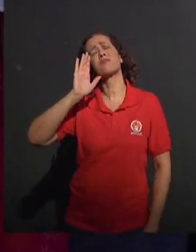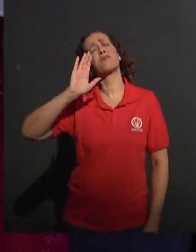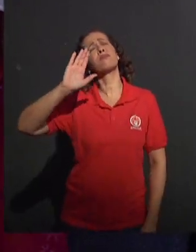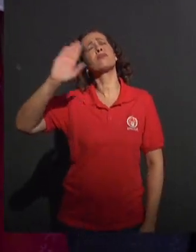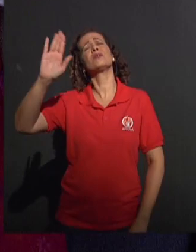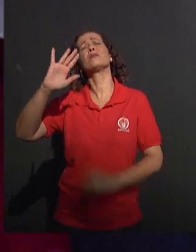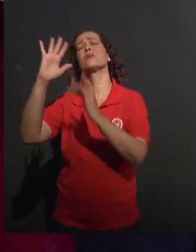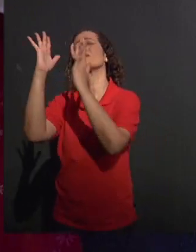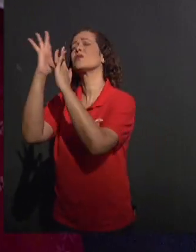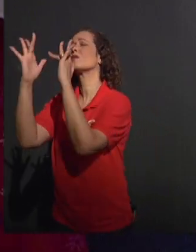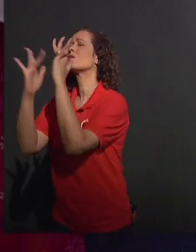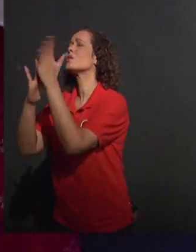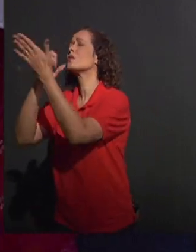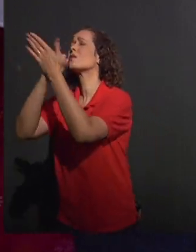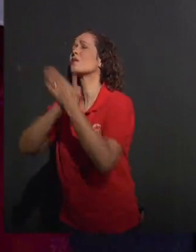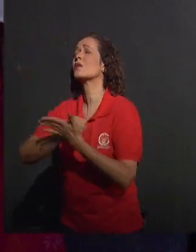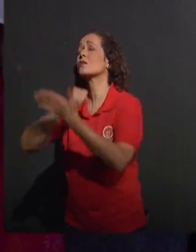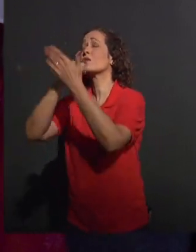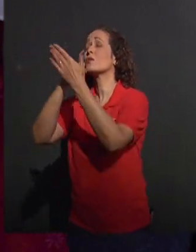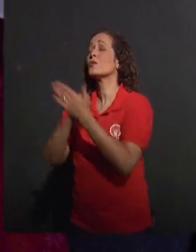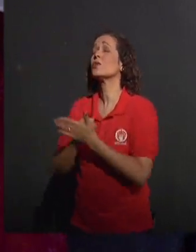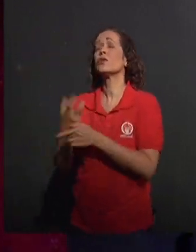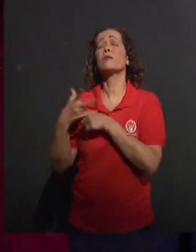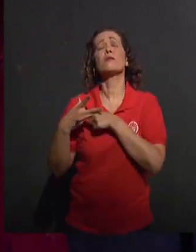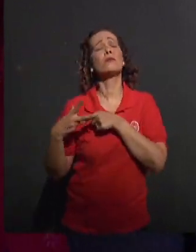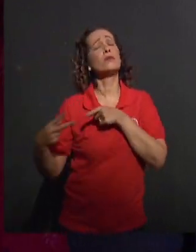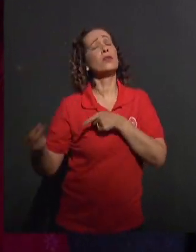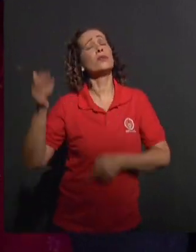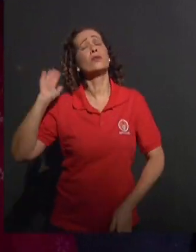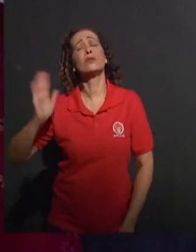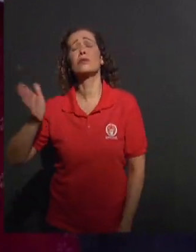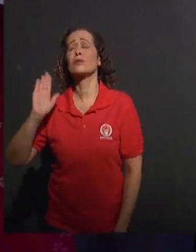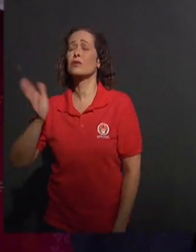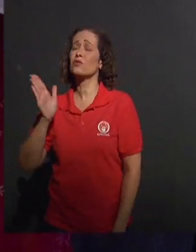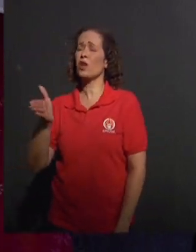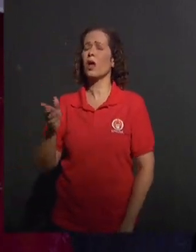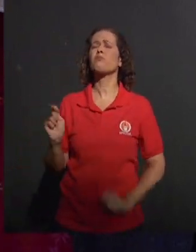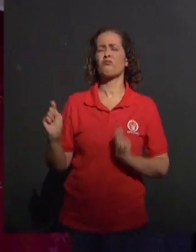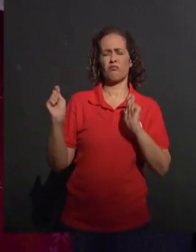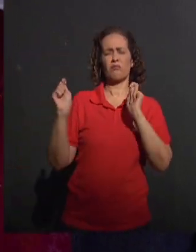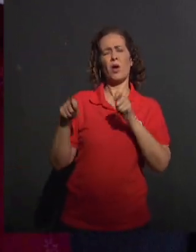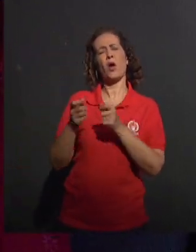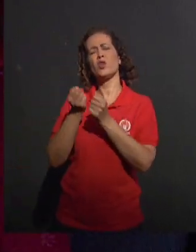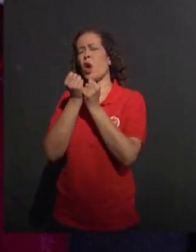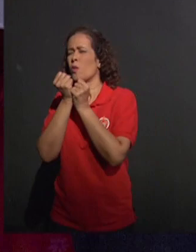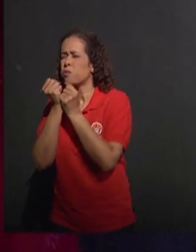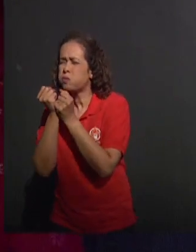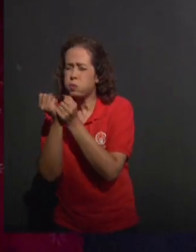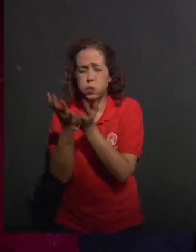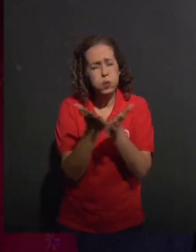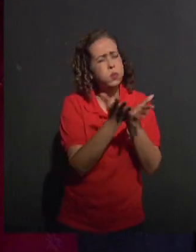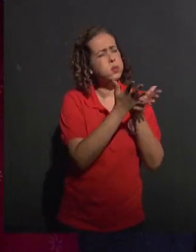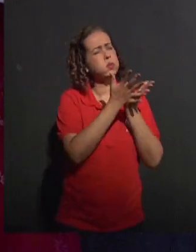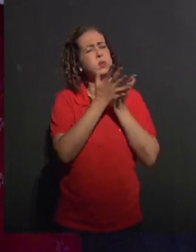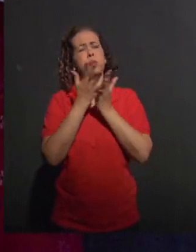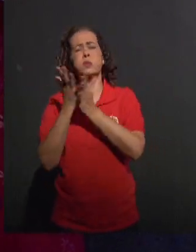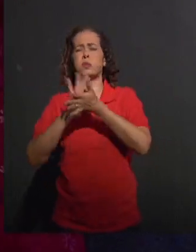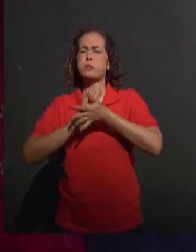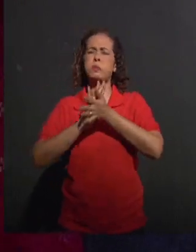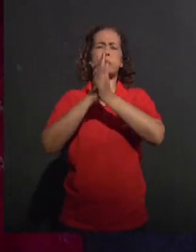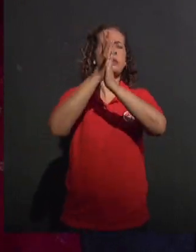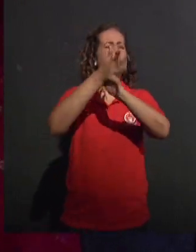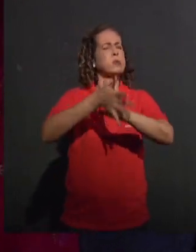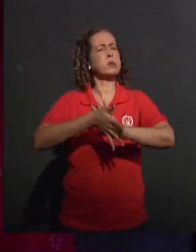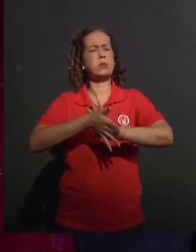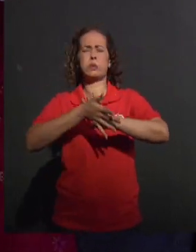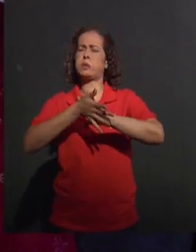Tu és vencedor. Ó Deus, o Seu consopro, Tu podes desaparecer tudo isto, Senhor. E